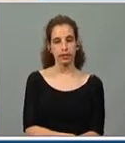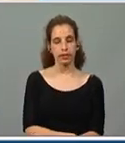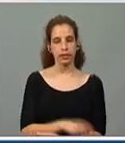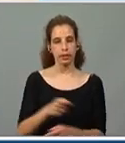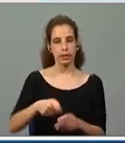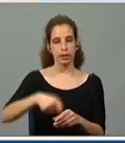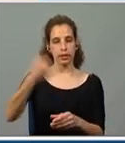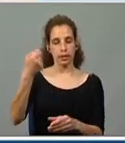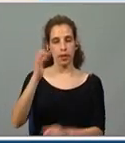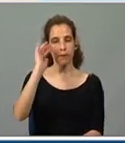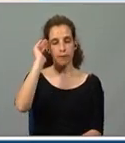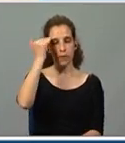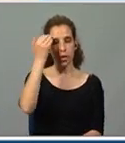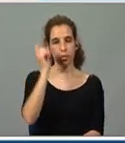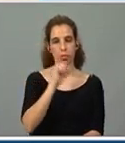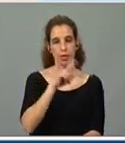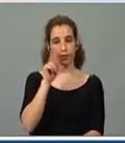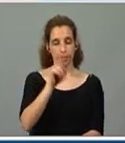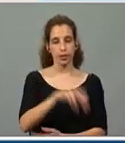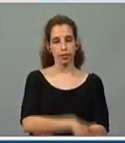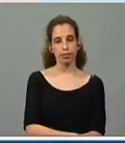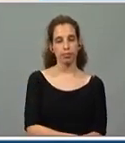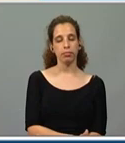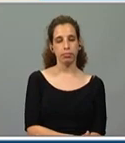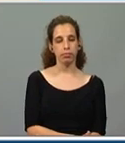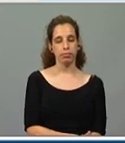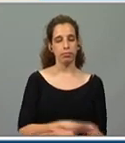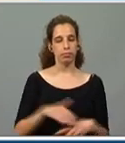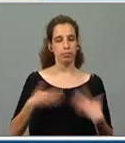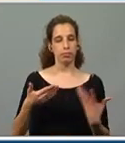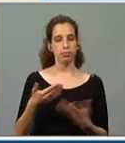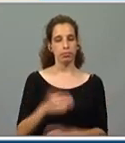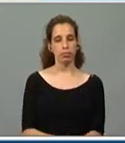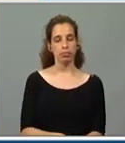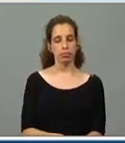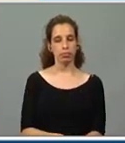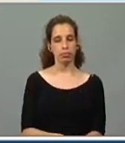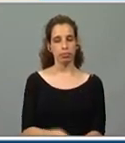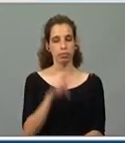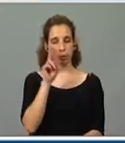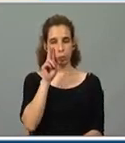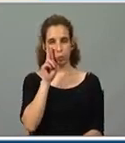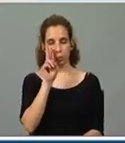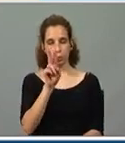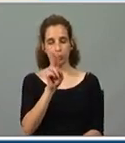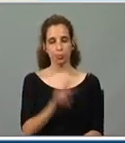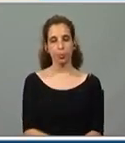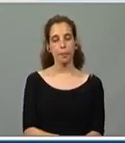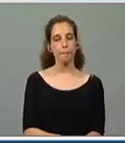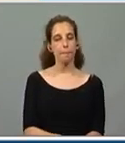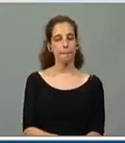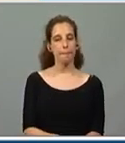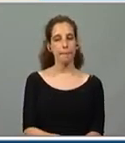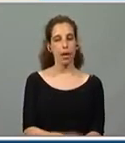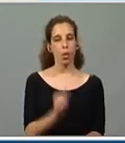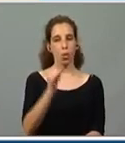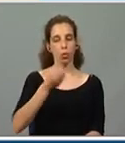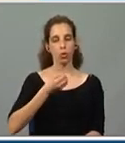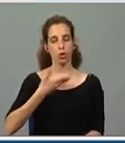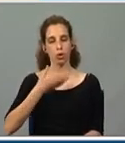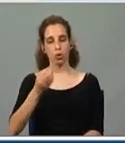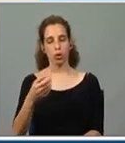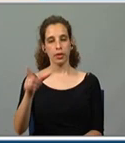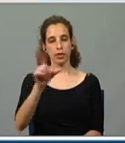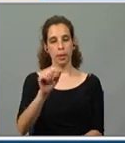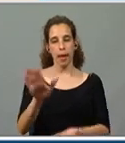Retirando o vidro podemos vê-los e, portanto, estamos a observar a sublimação do iodo e a